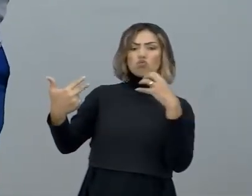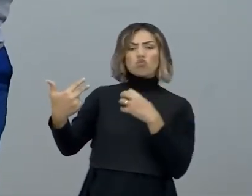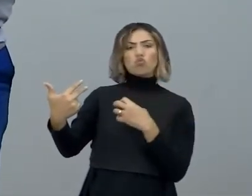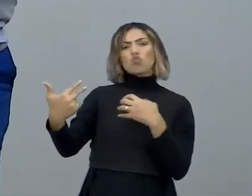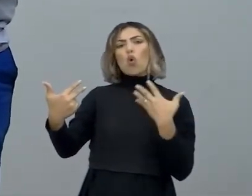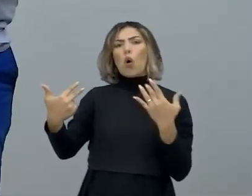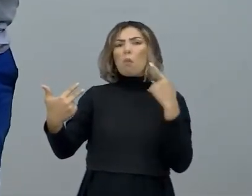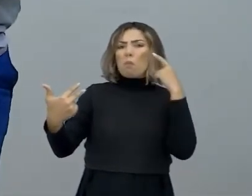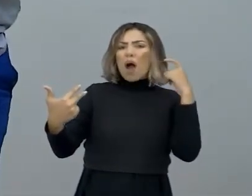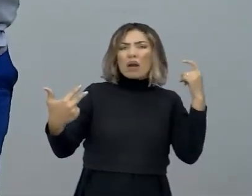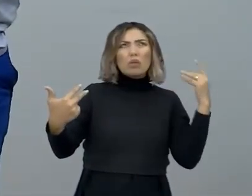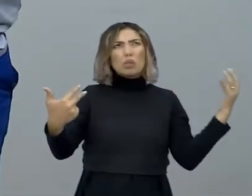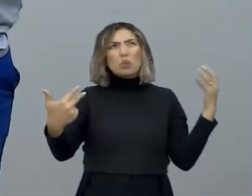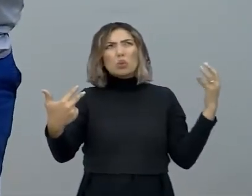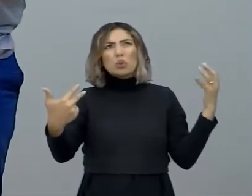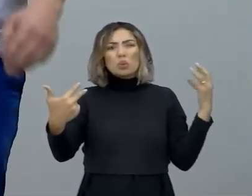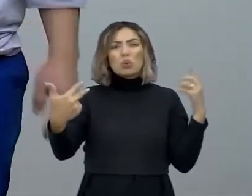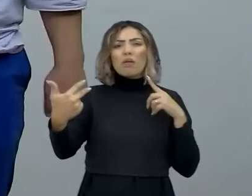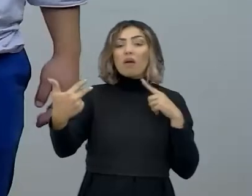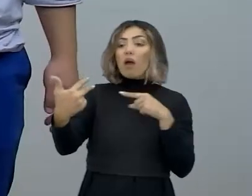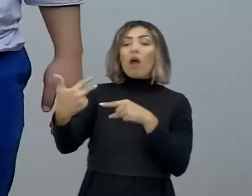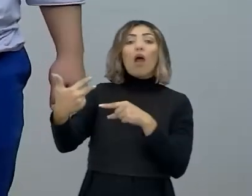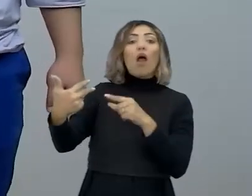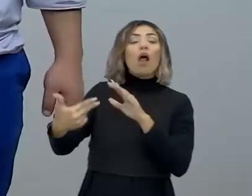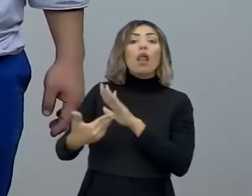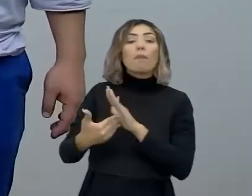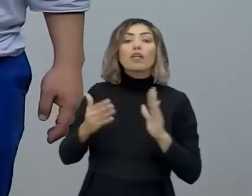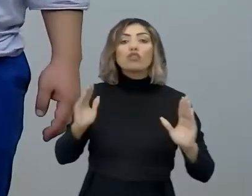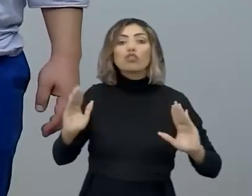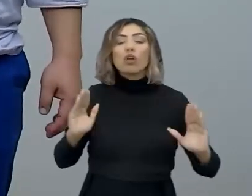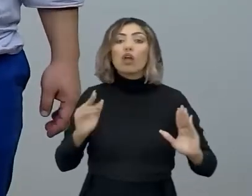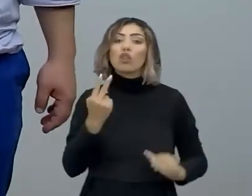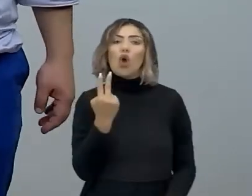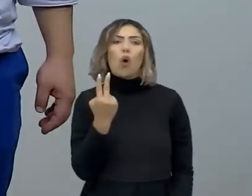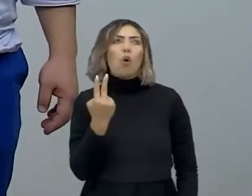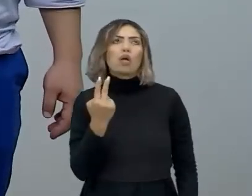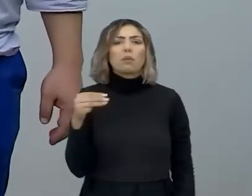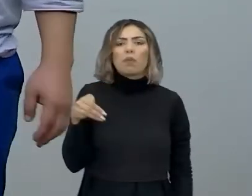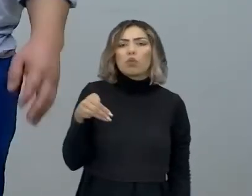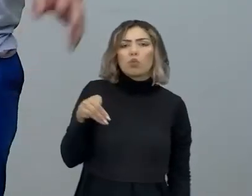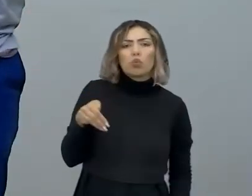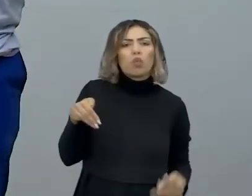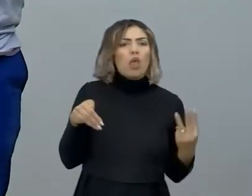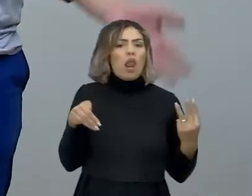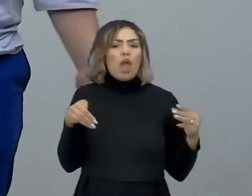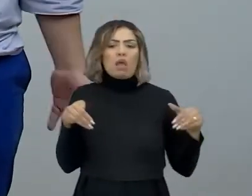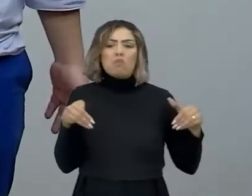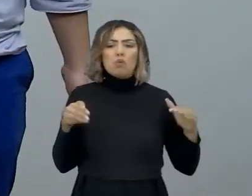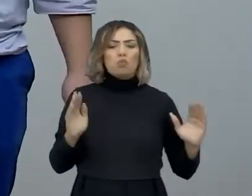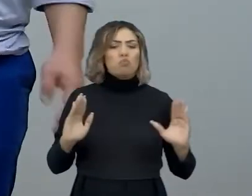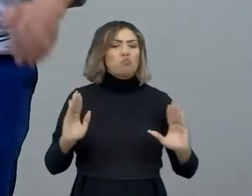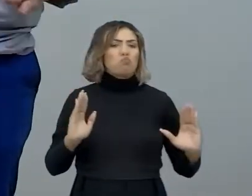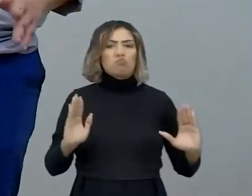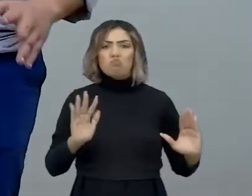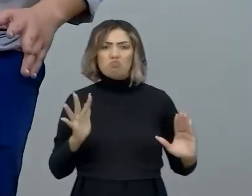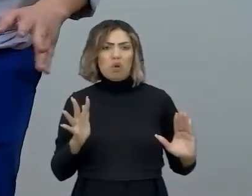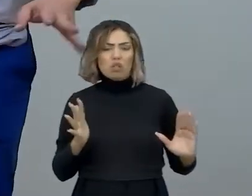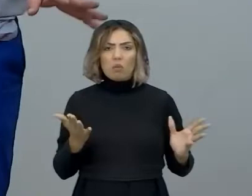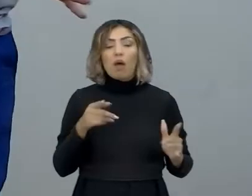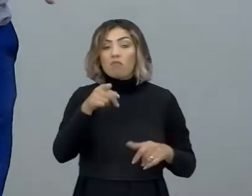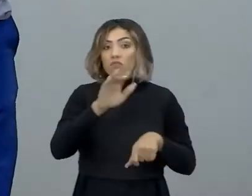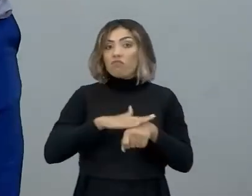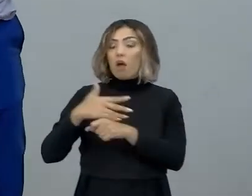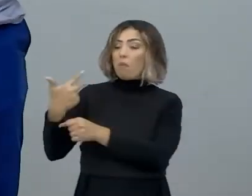combinado com a gente aqui seria um vídeo de 2 a 3 minutos para vocês fazerem lá para a sua turma, para a sua comunidade. Tudo